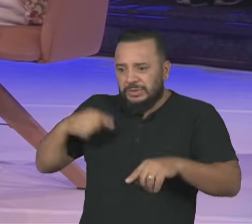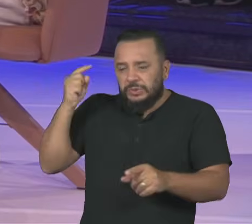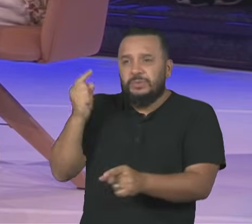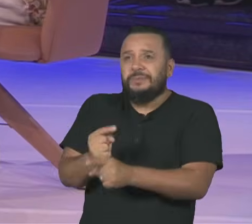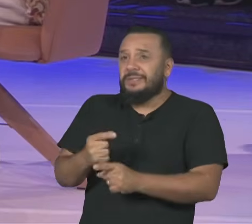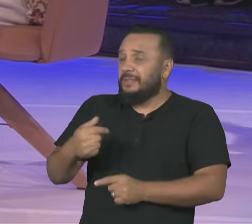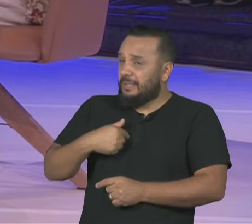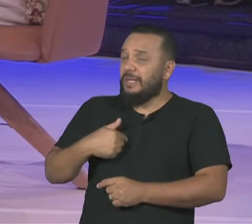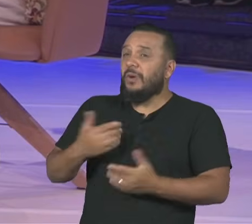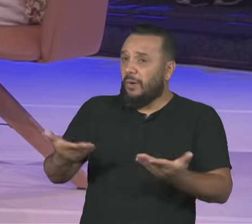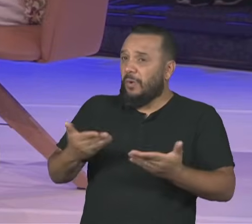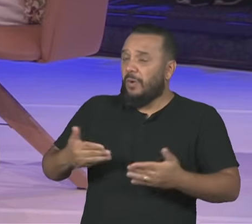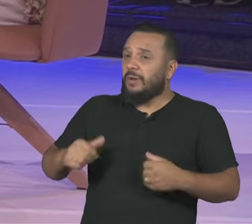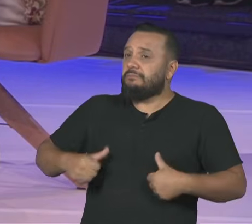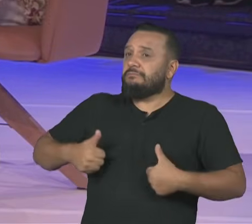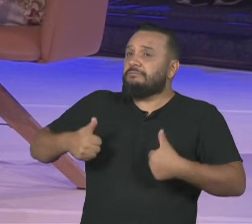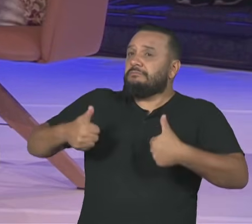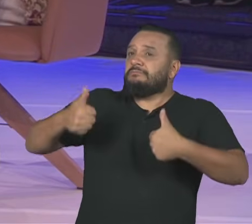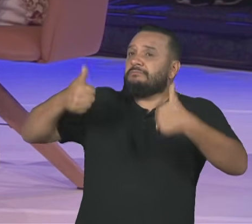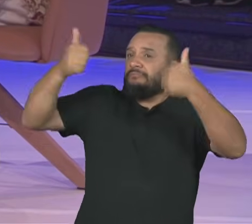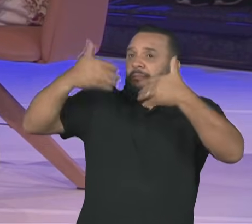estou cada vez melhor.